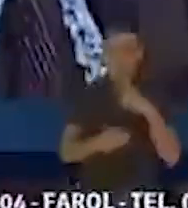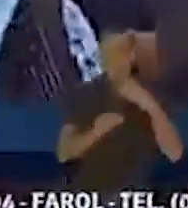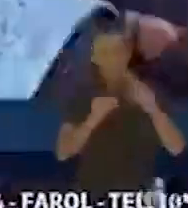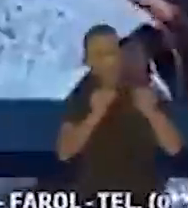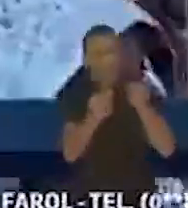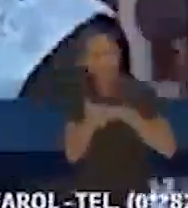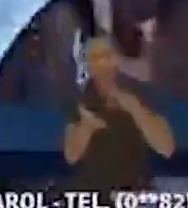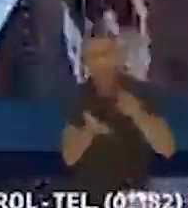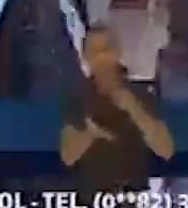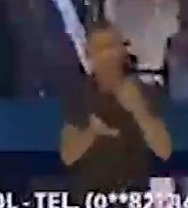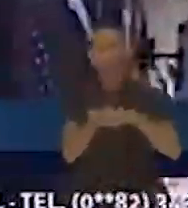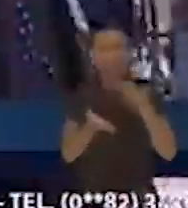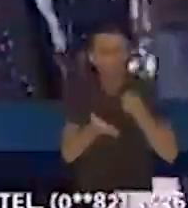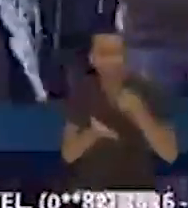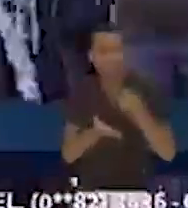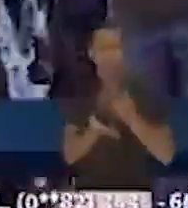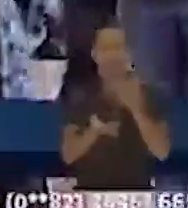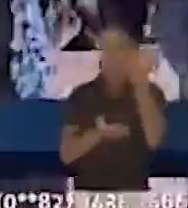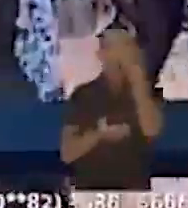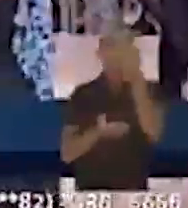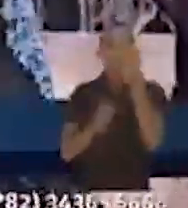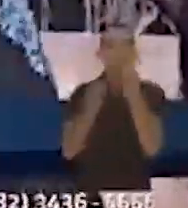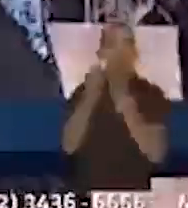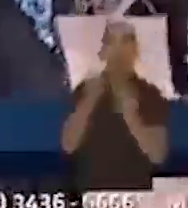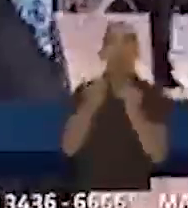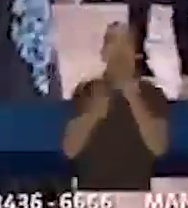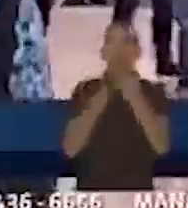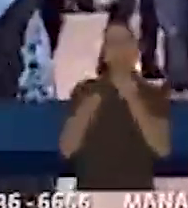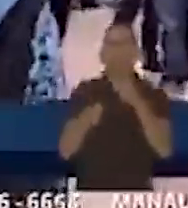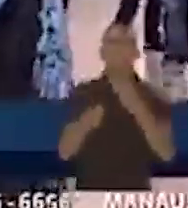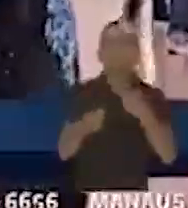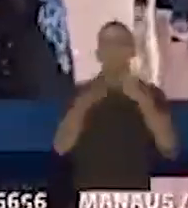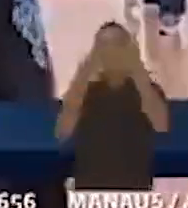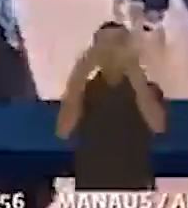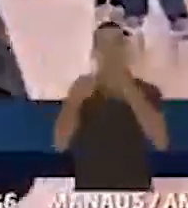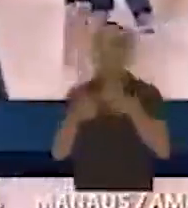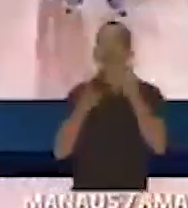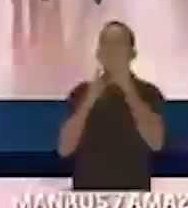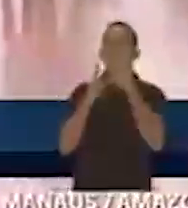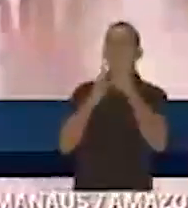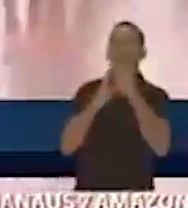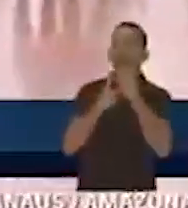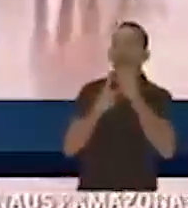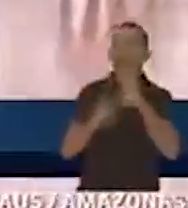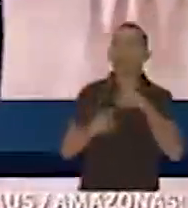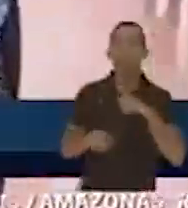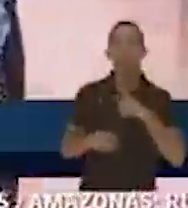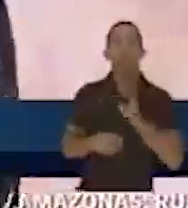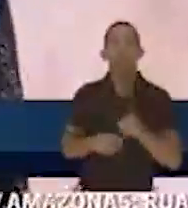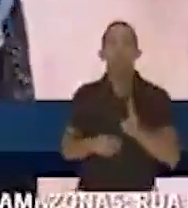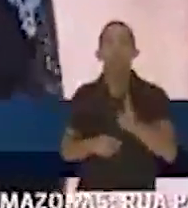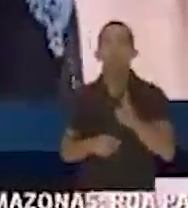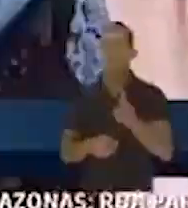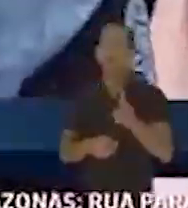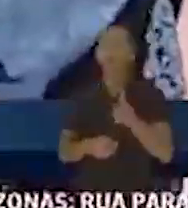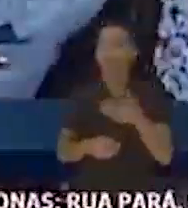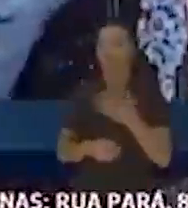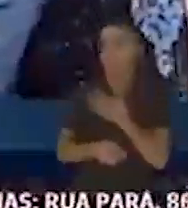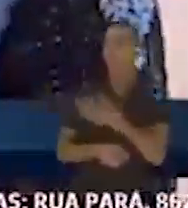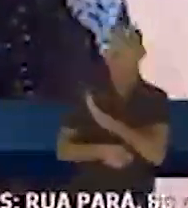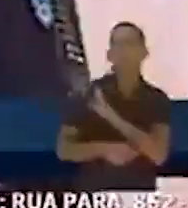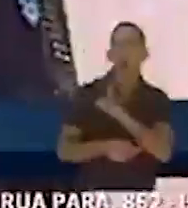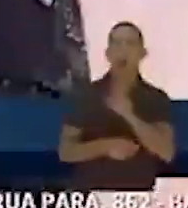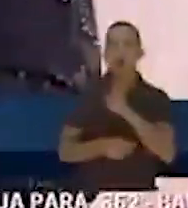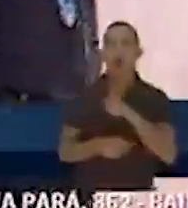botar, né? Nem palavras na minha boca eles conseguem botar esse pessoal. Só que eles continuam. Eles não gostam de mim, eles são do outro lado,